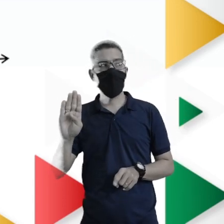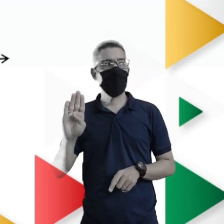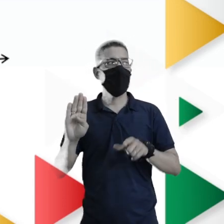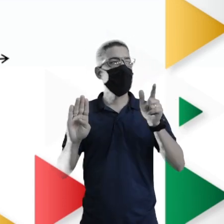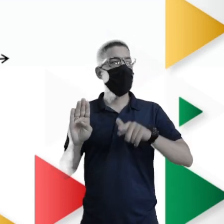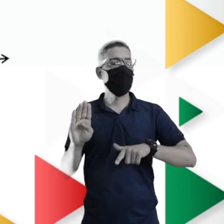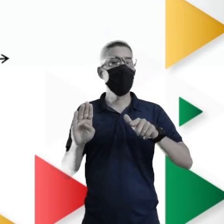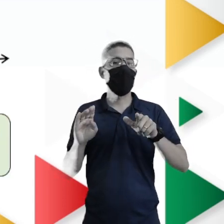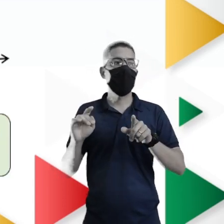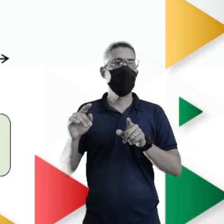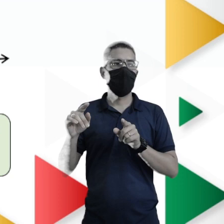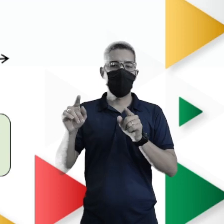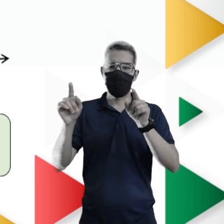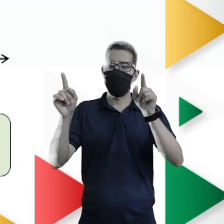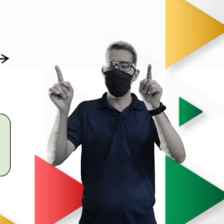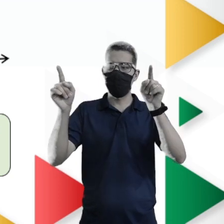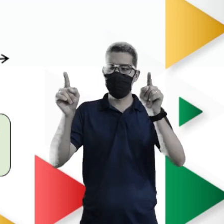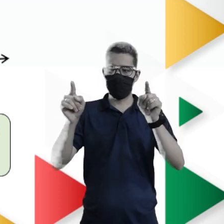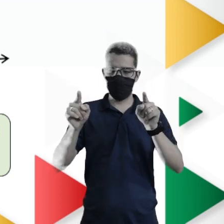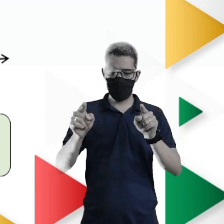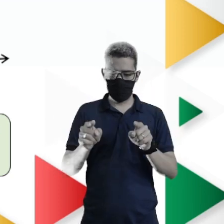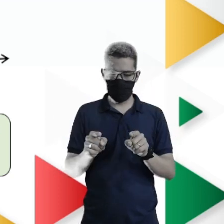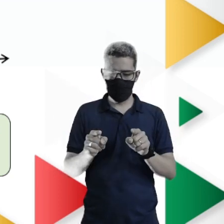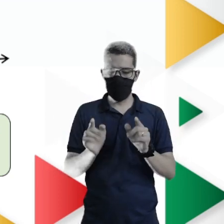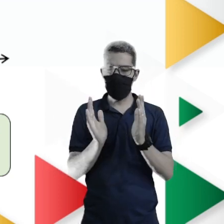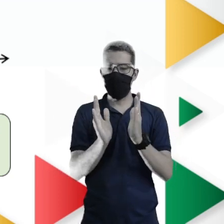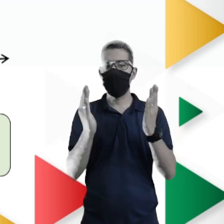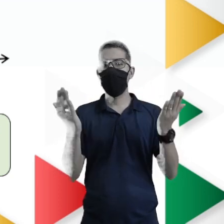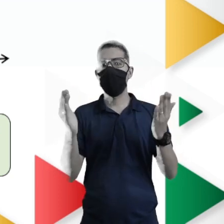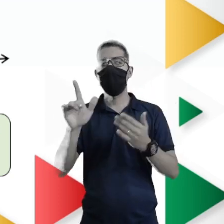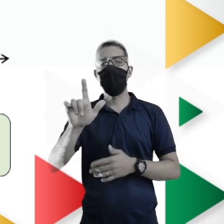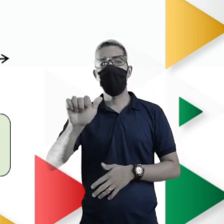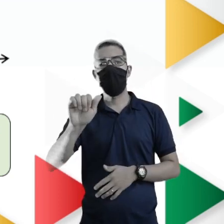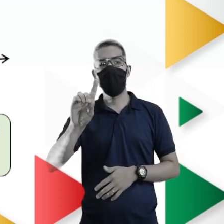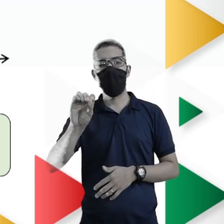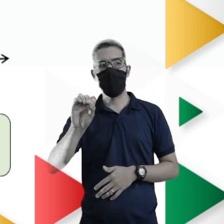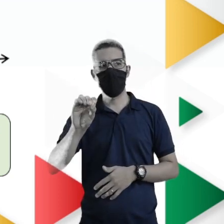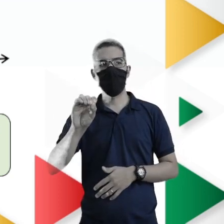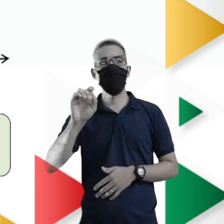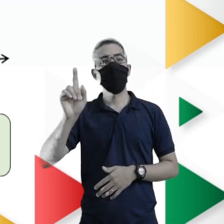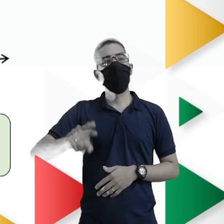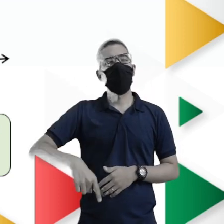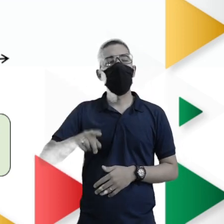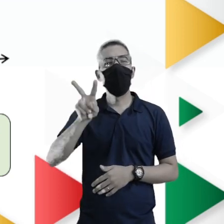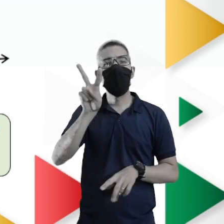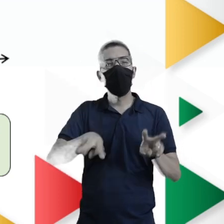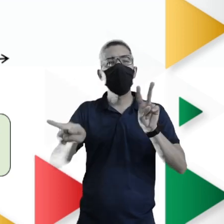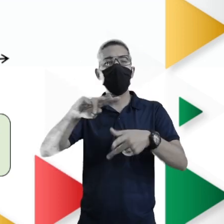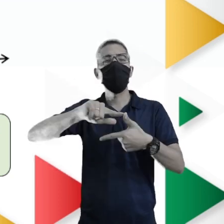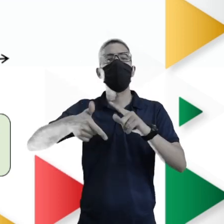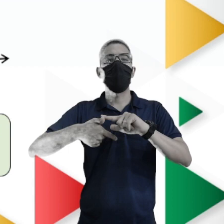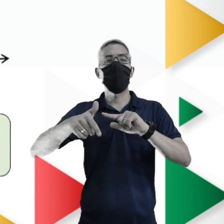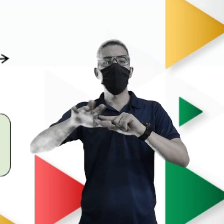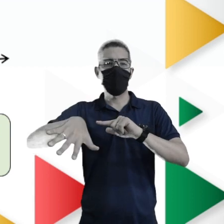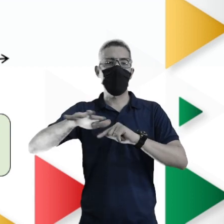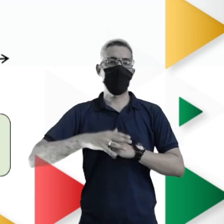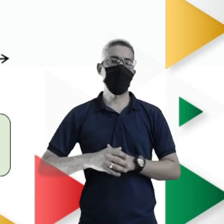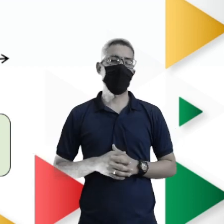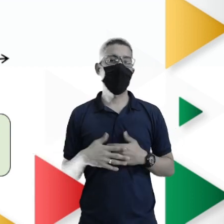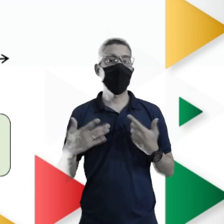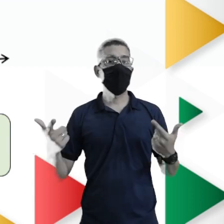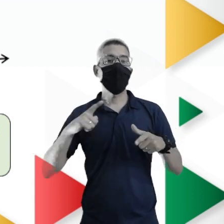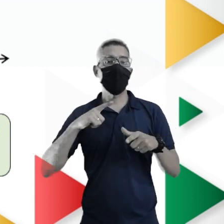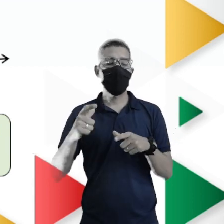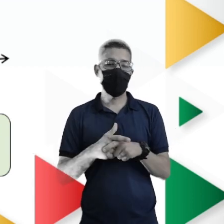as semirretas A e B vão ser chamadas de lados. Essa é uma visão geométrica do ângulo, tá? Para